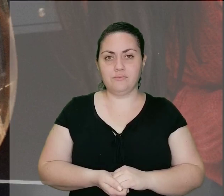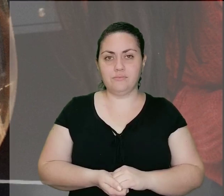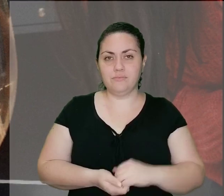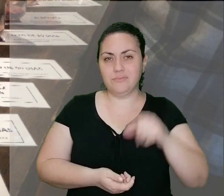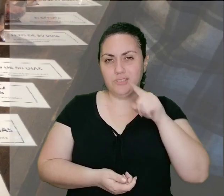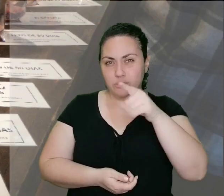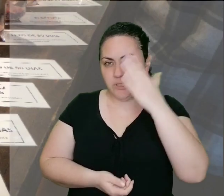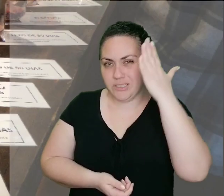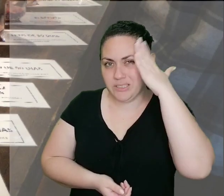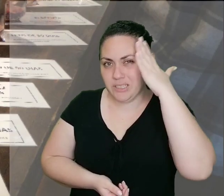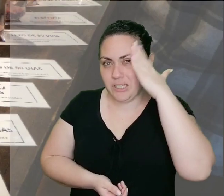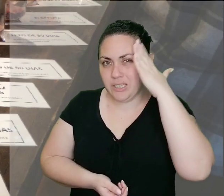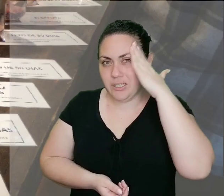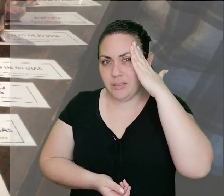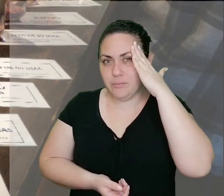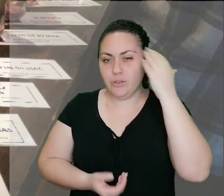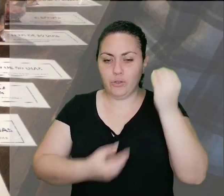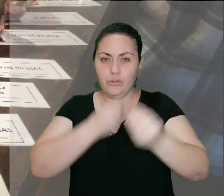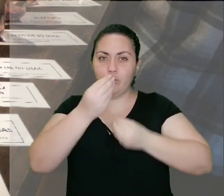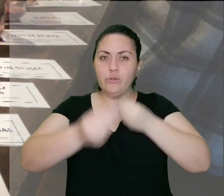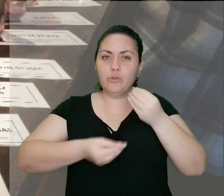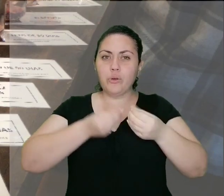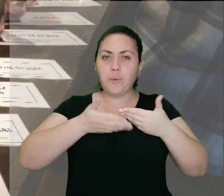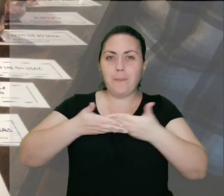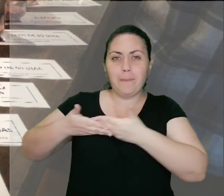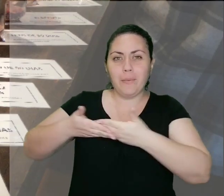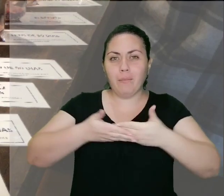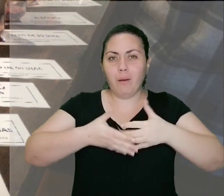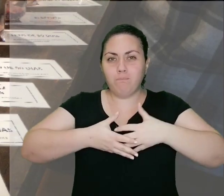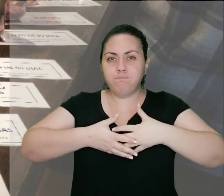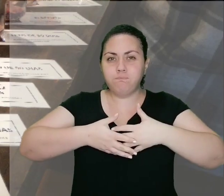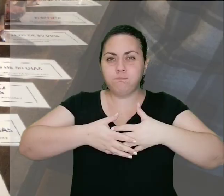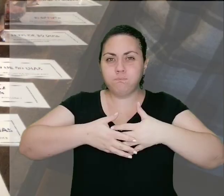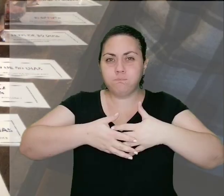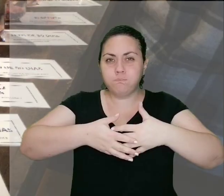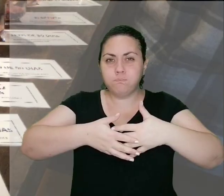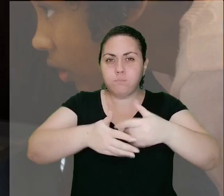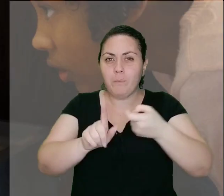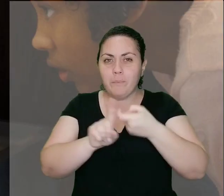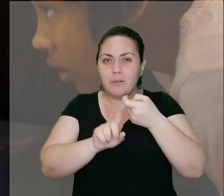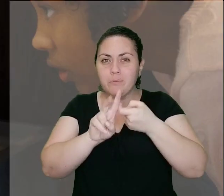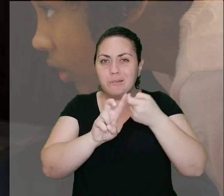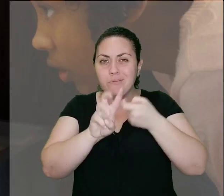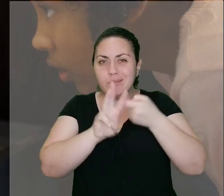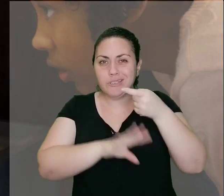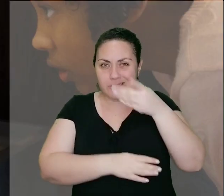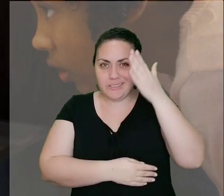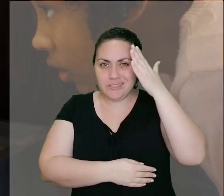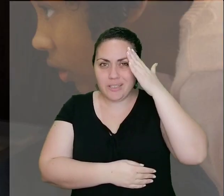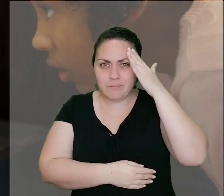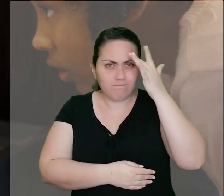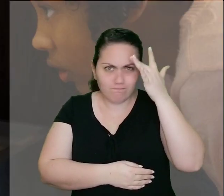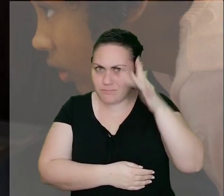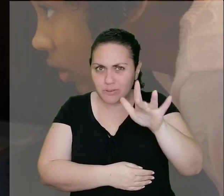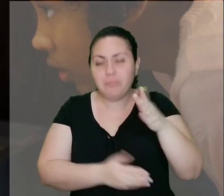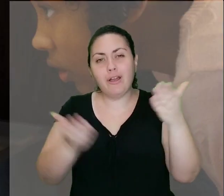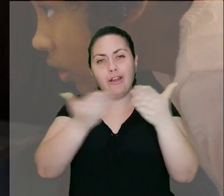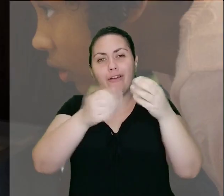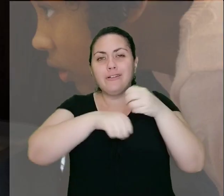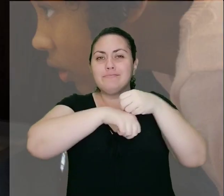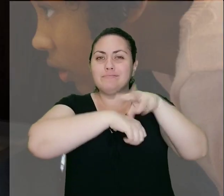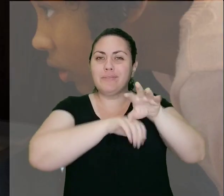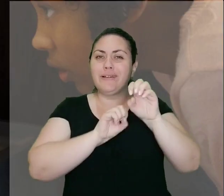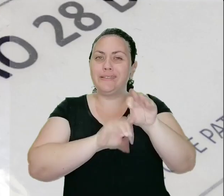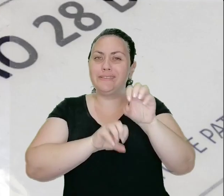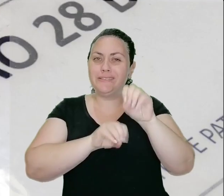Você sabe como acontece o desenvolvimento embrionário ao longo de cada mês de gestação? Se não sabe, vamos aprender um